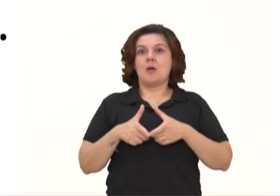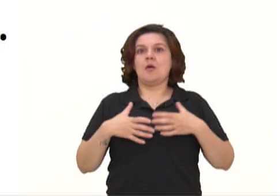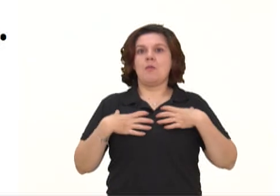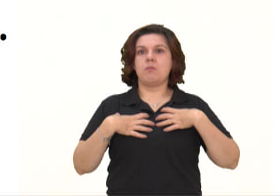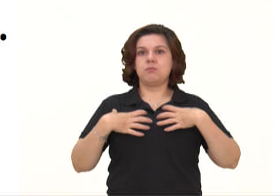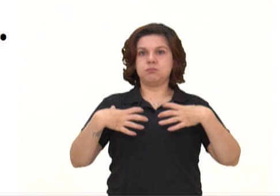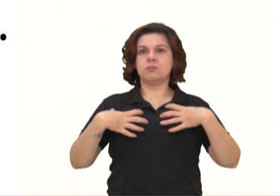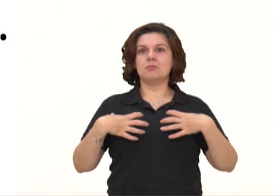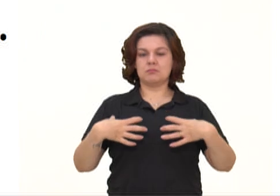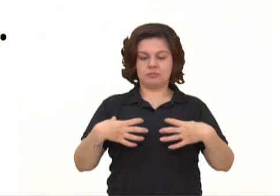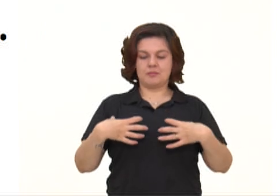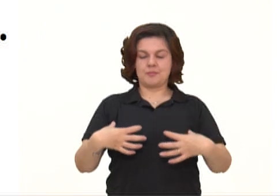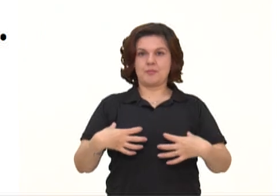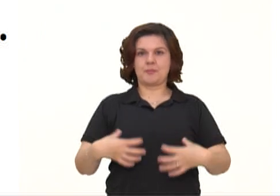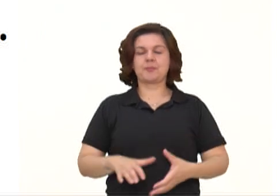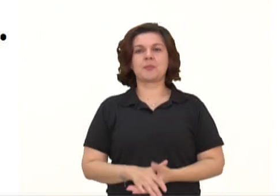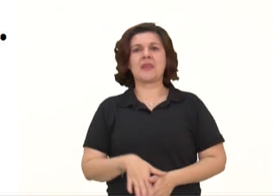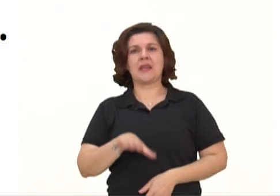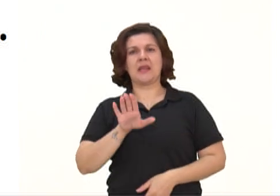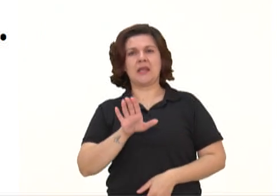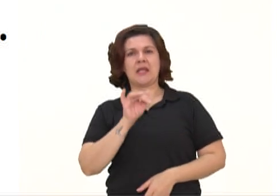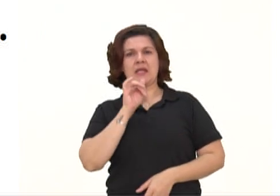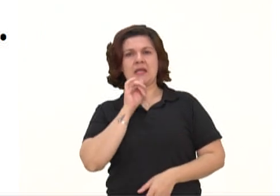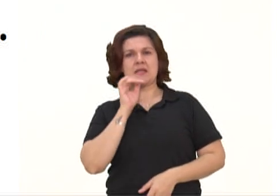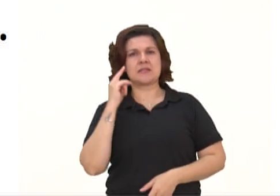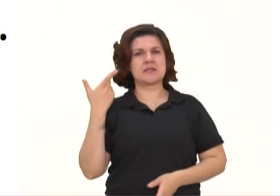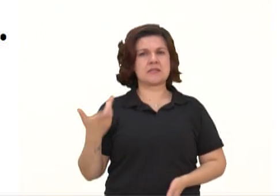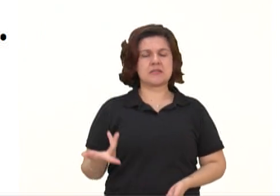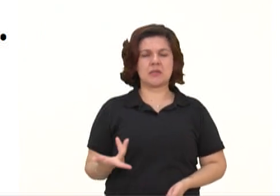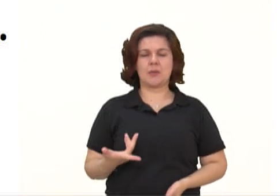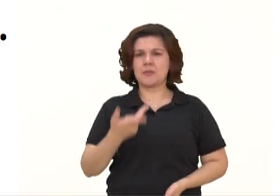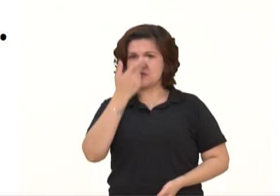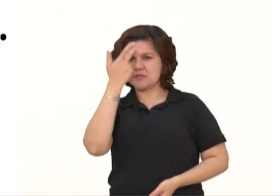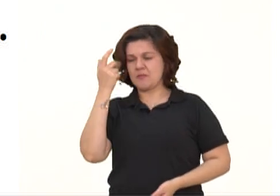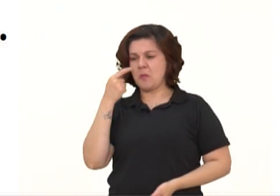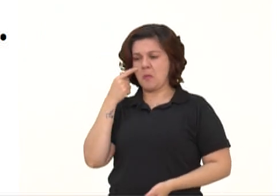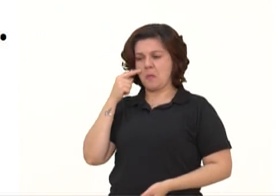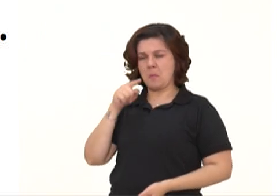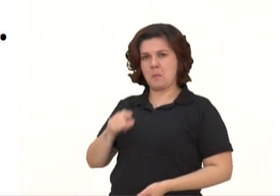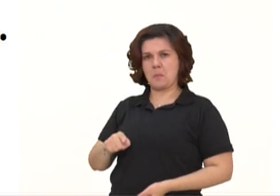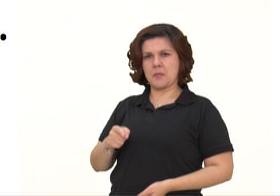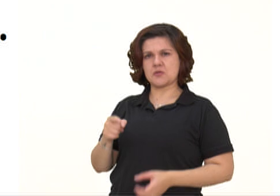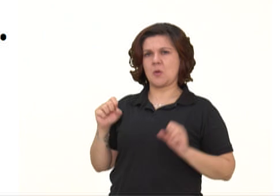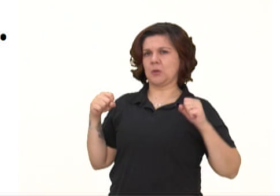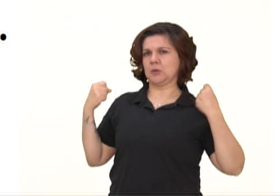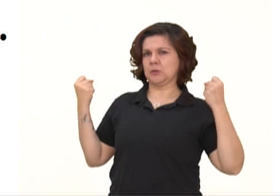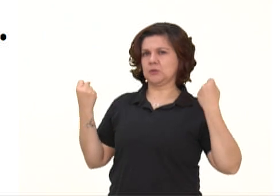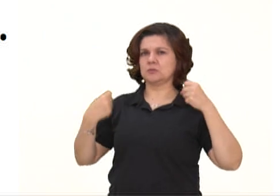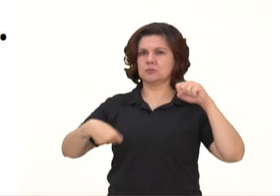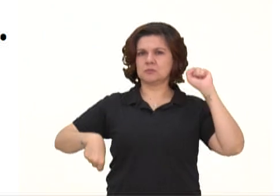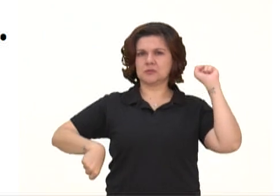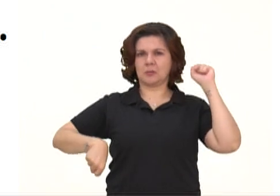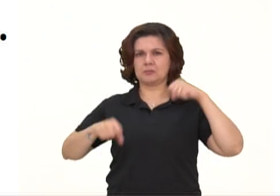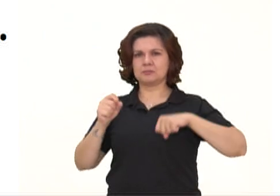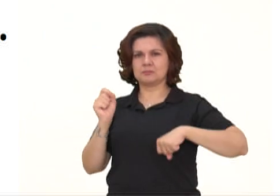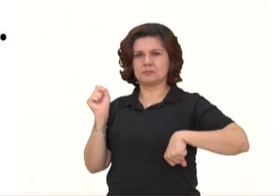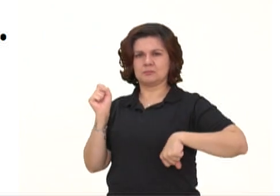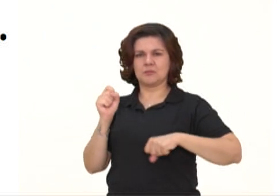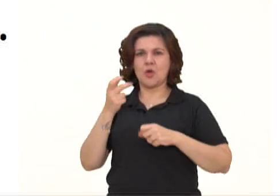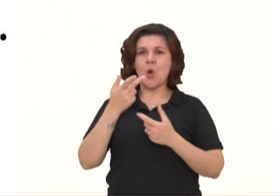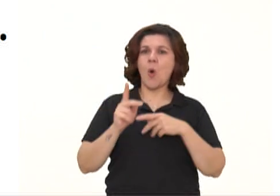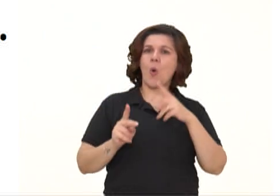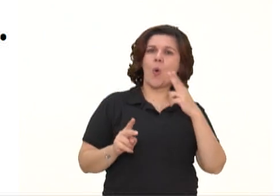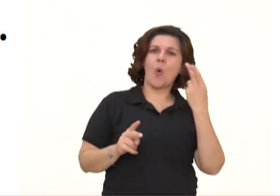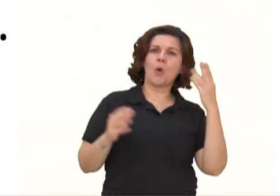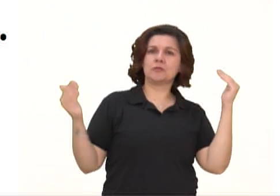massa muscular. Então, se você por algum momento, você vê aí um atleta aí de fisiculturismo, você vê alguma pessoa, um atleta de